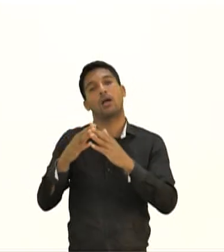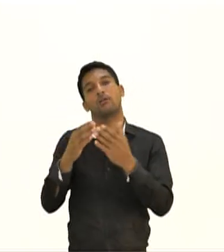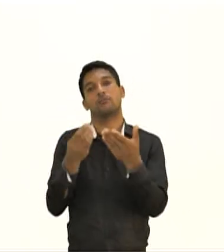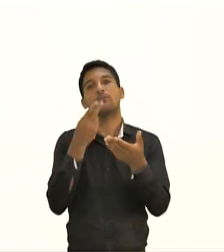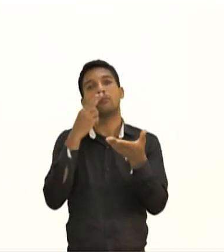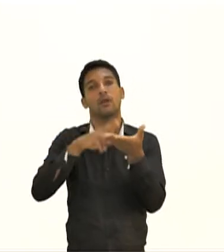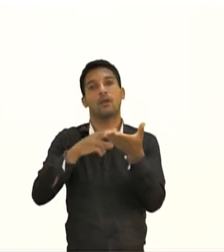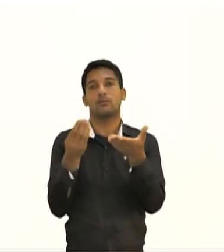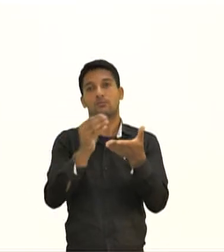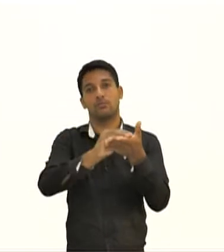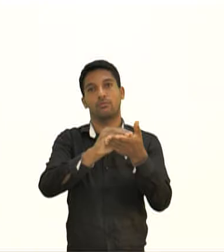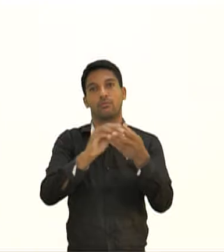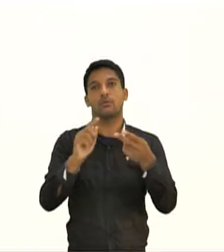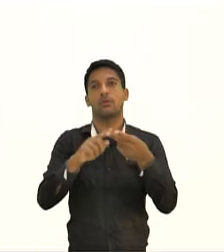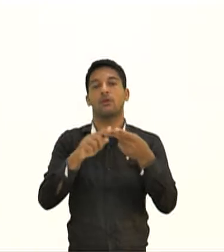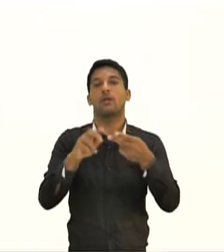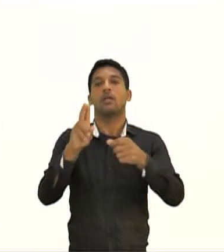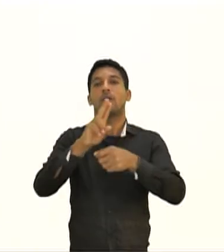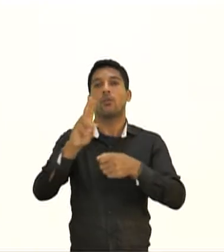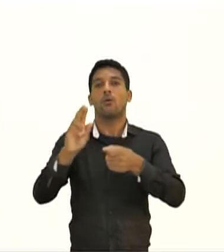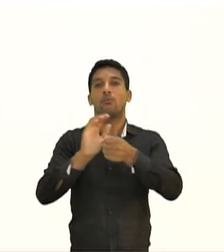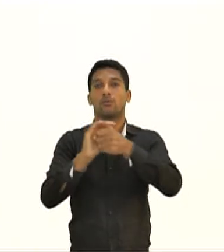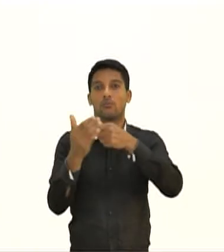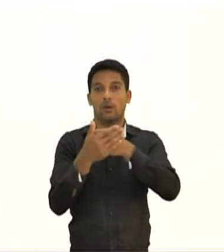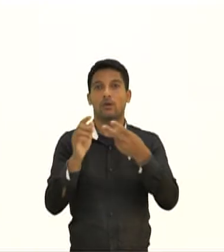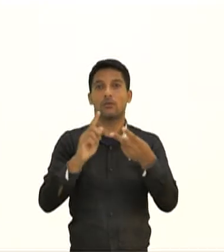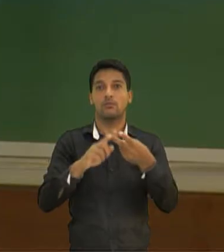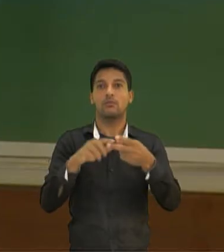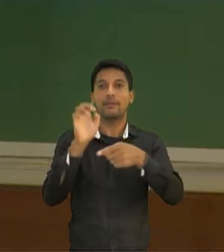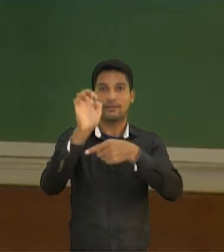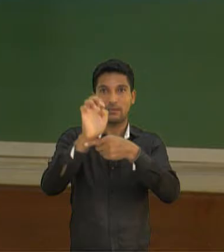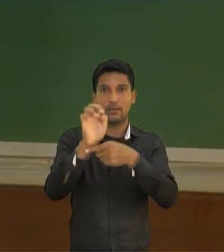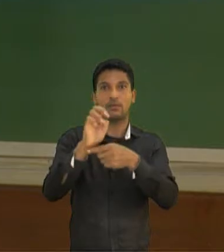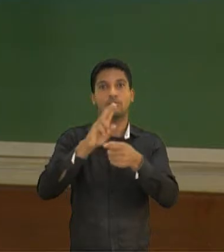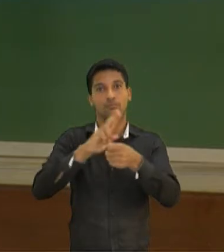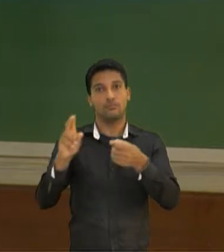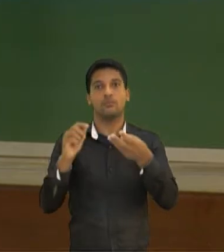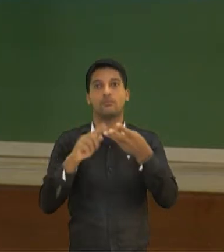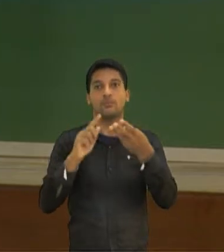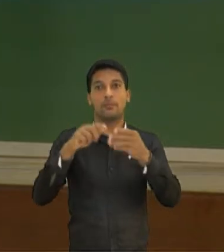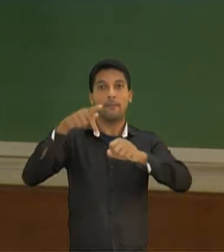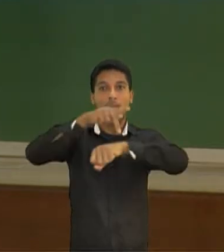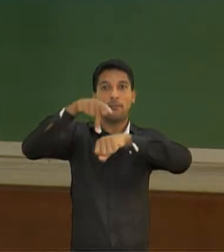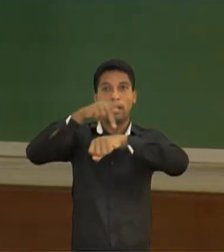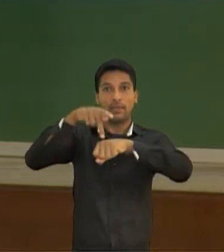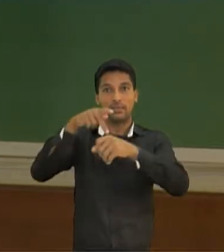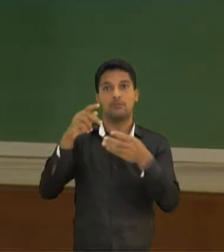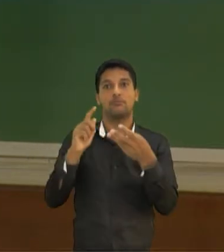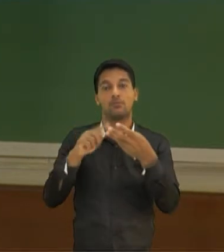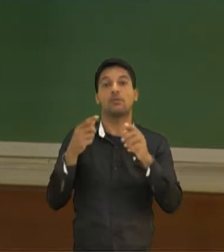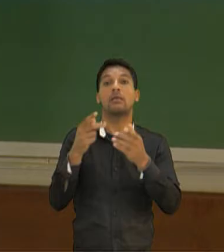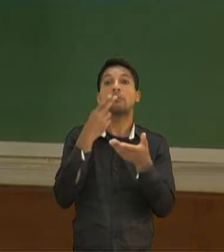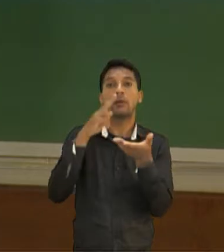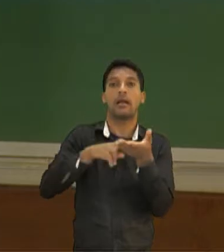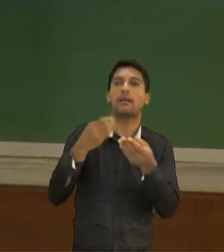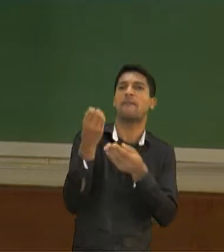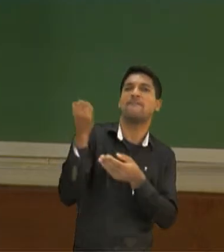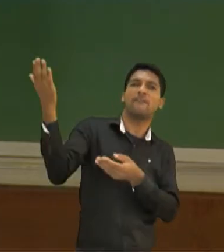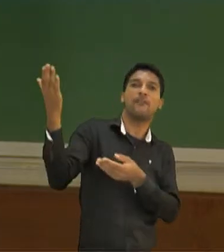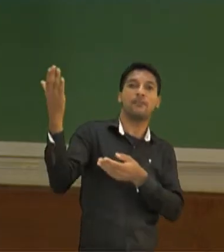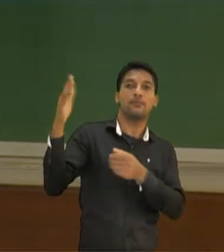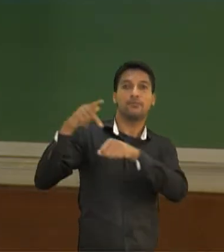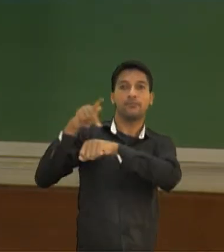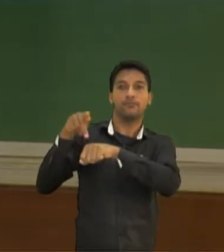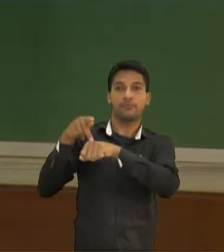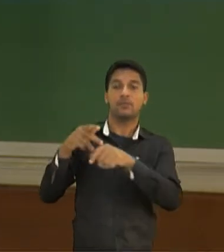do bairro, o nome do estado, né? Nome do país, se a carta for aí mandada para fora do país e tal. A